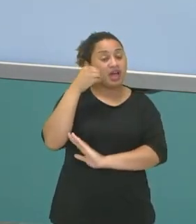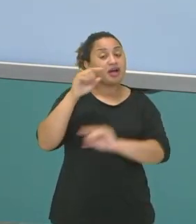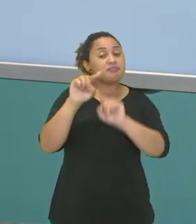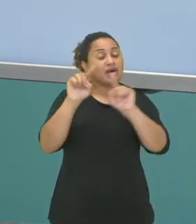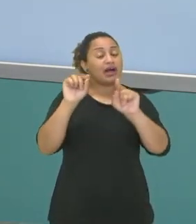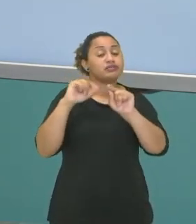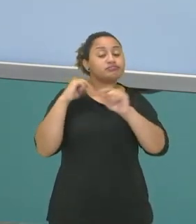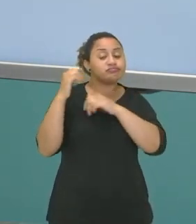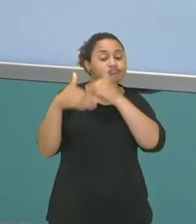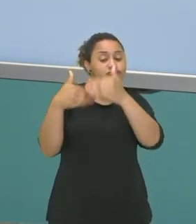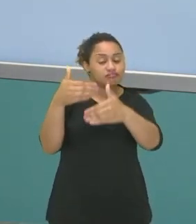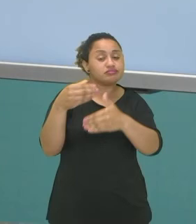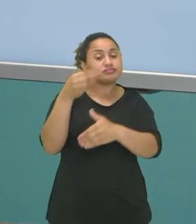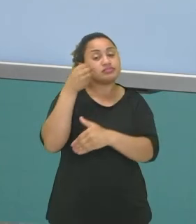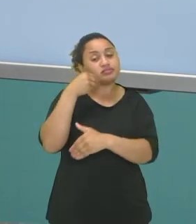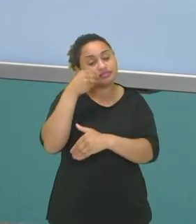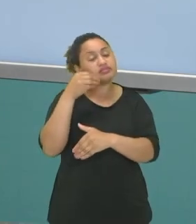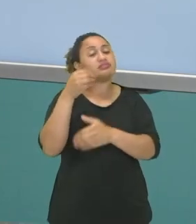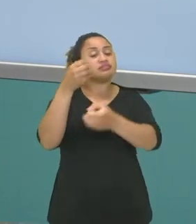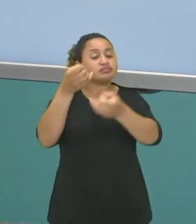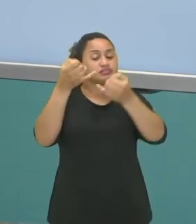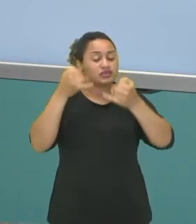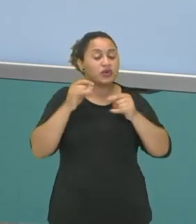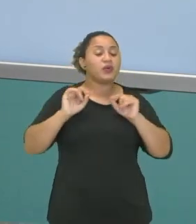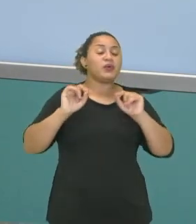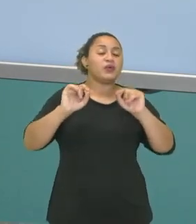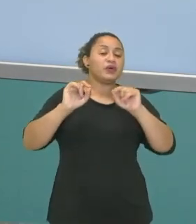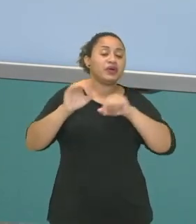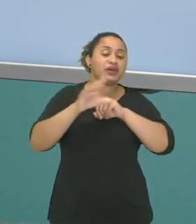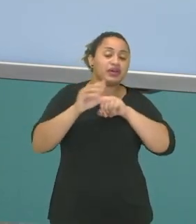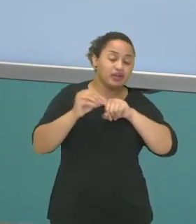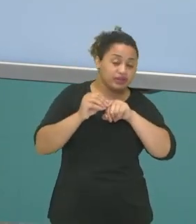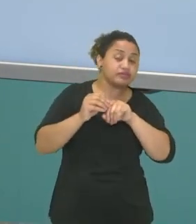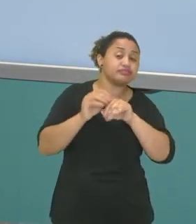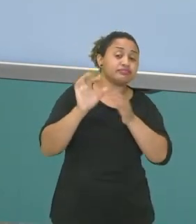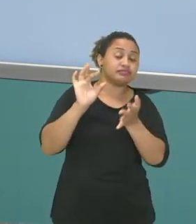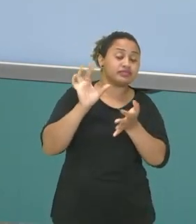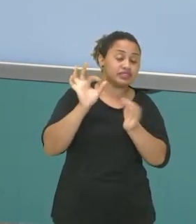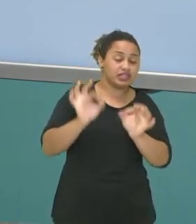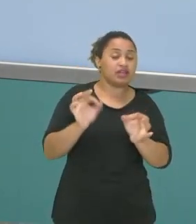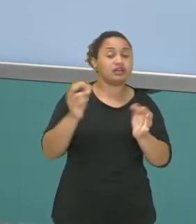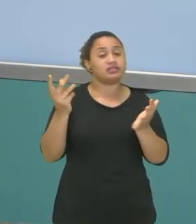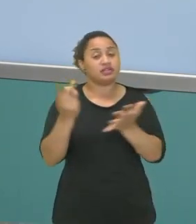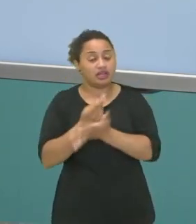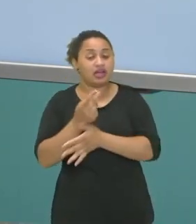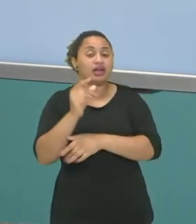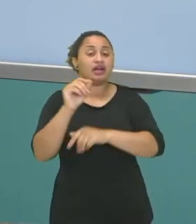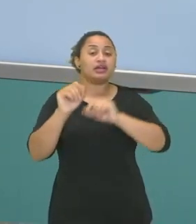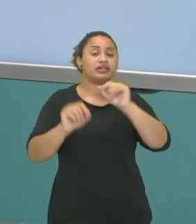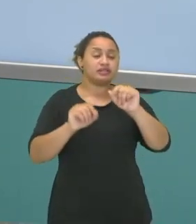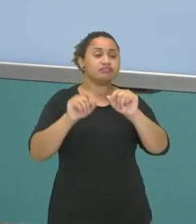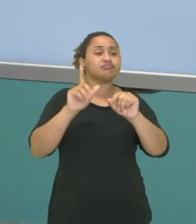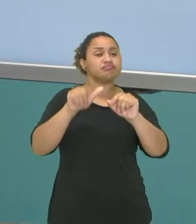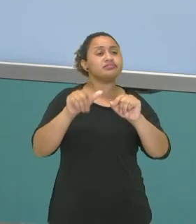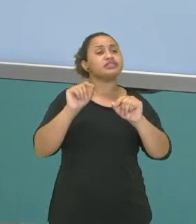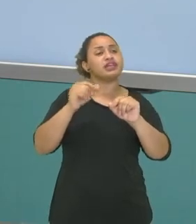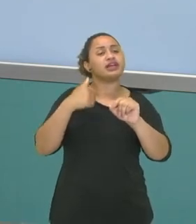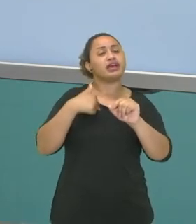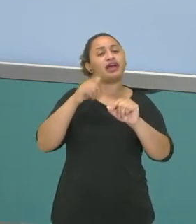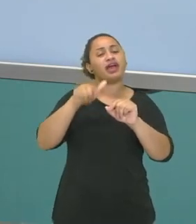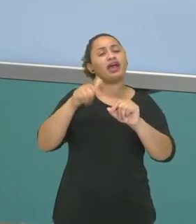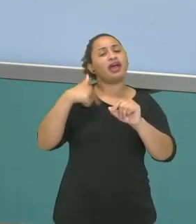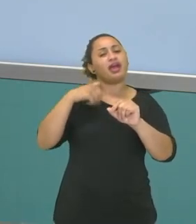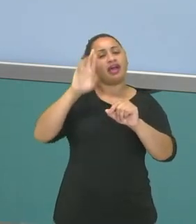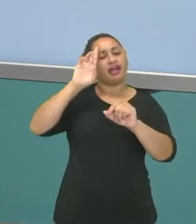processa a experiência e quem nos diz o que é o conhecimento verdadeiro ou errado seria então a razão, e aí o privilégio do